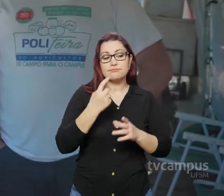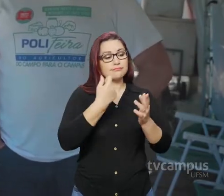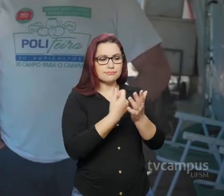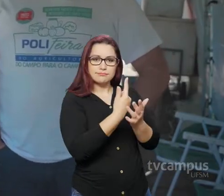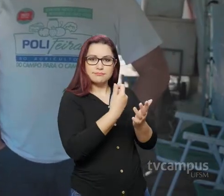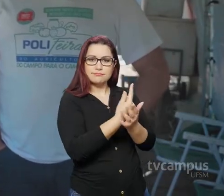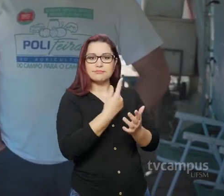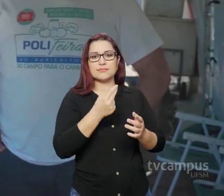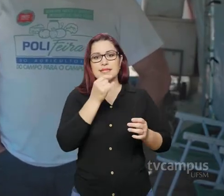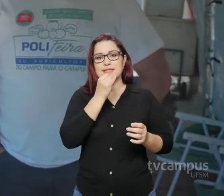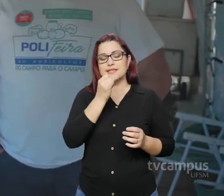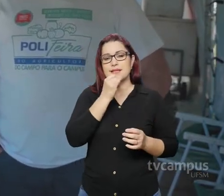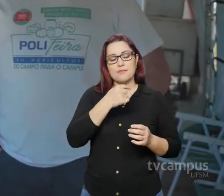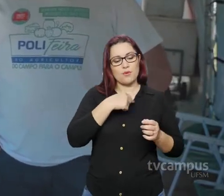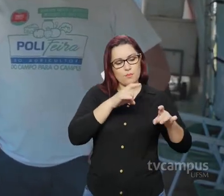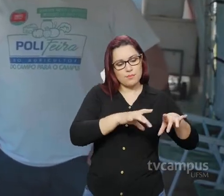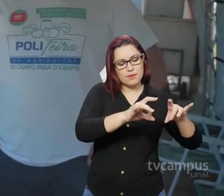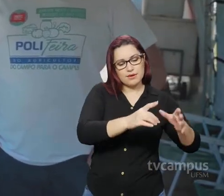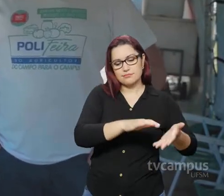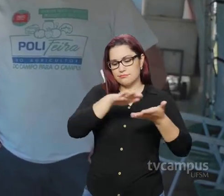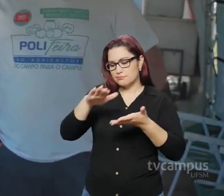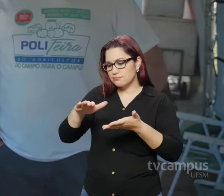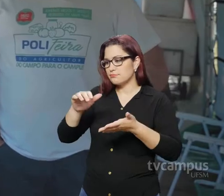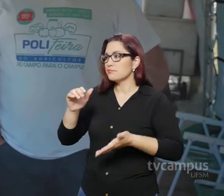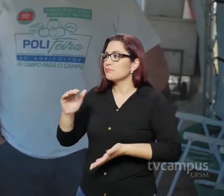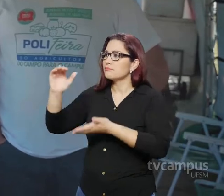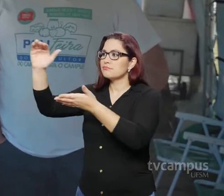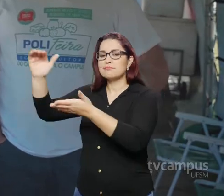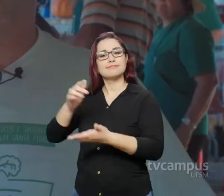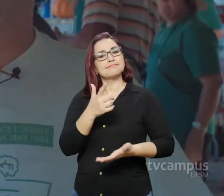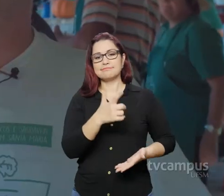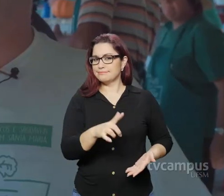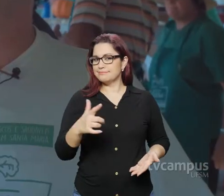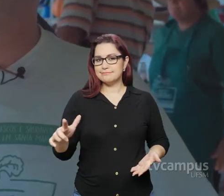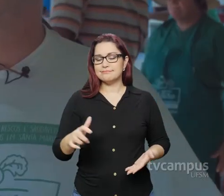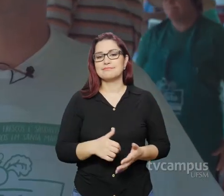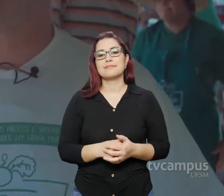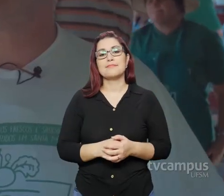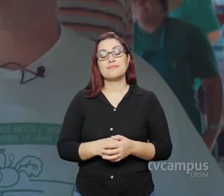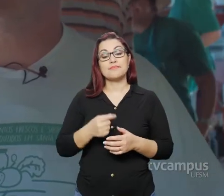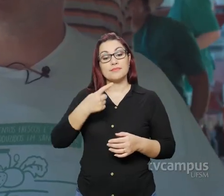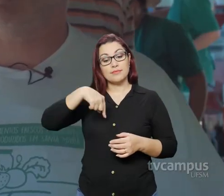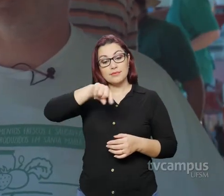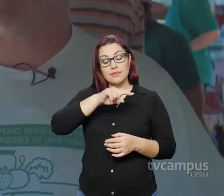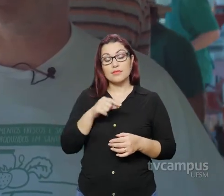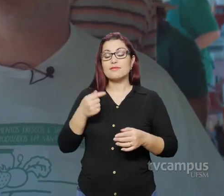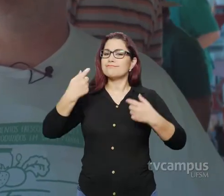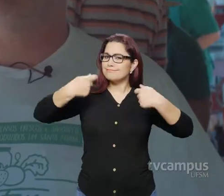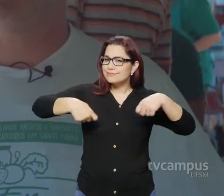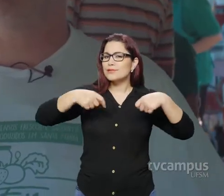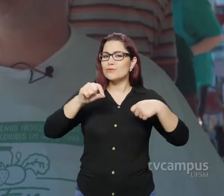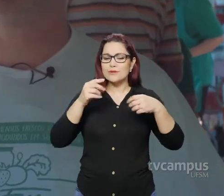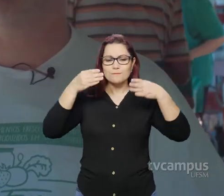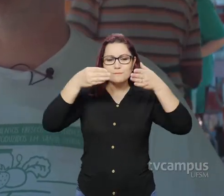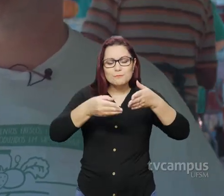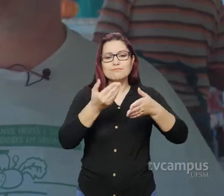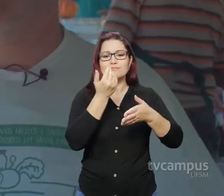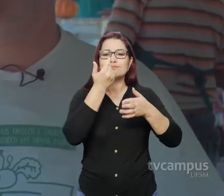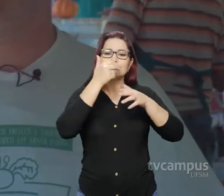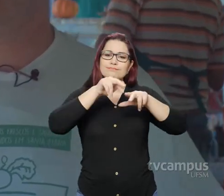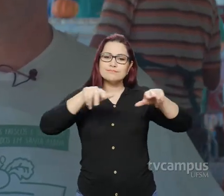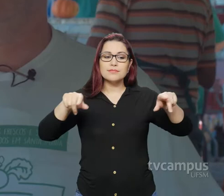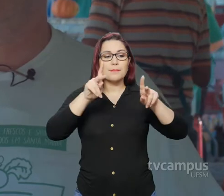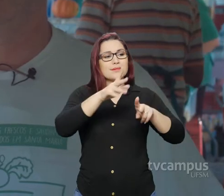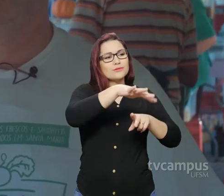mais essa parte da alimentação, da consciência da alimentação. Eu sou técnico em agropecuária, minha formação é em